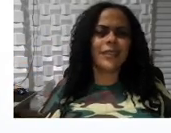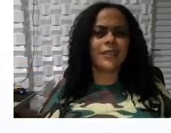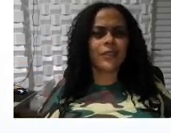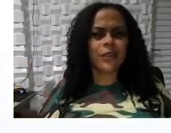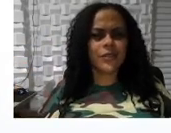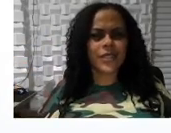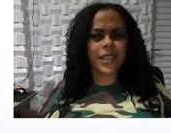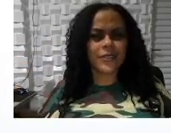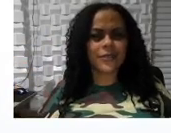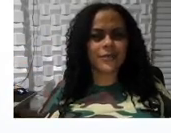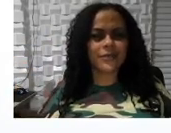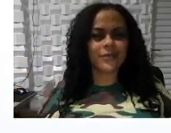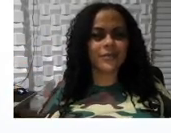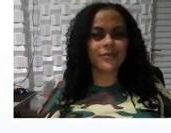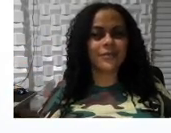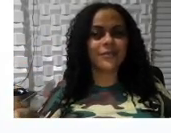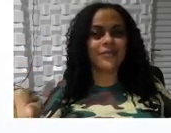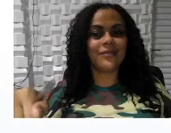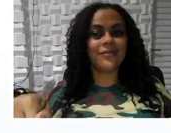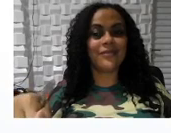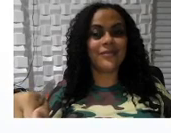Ou 7?